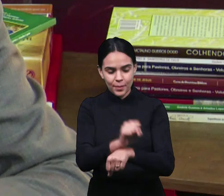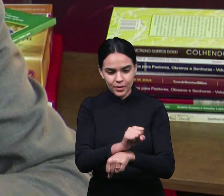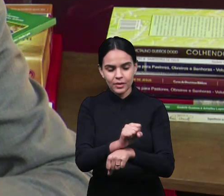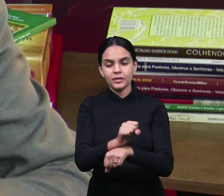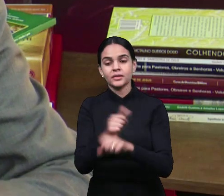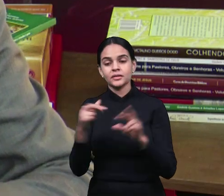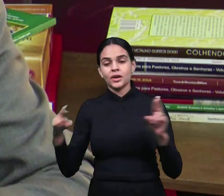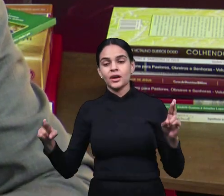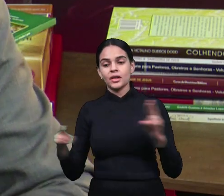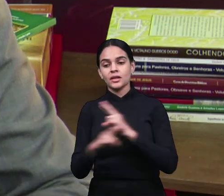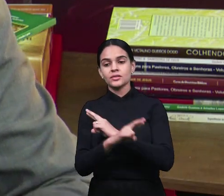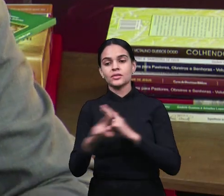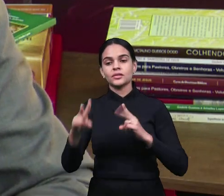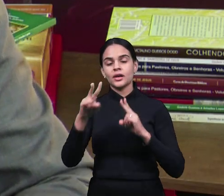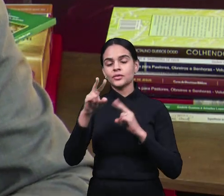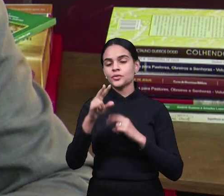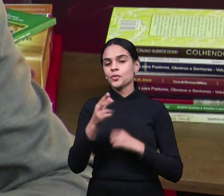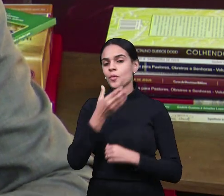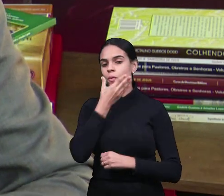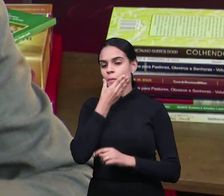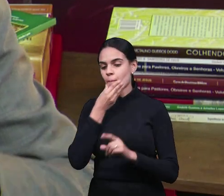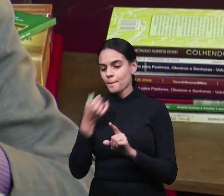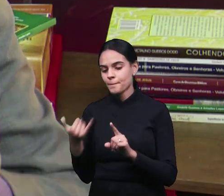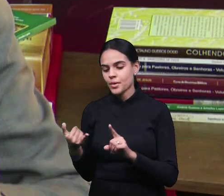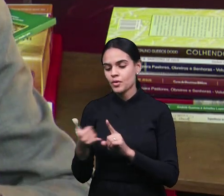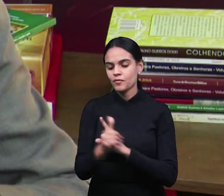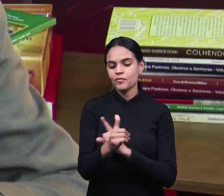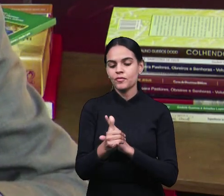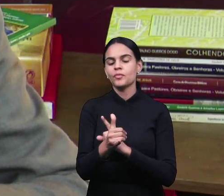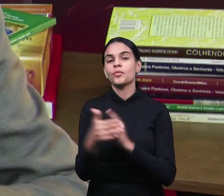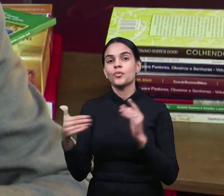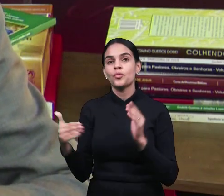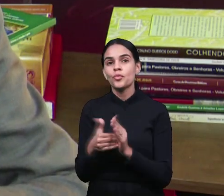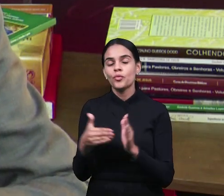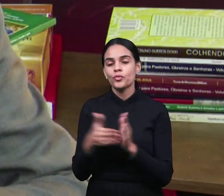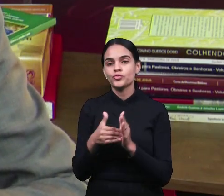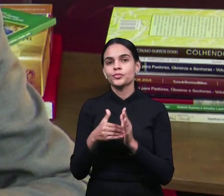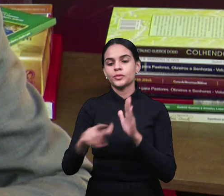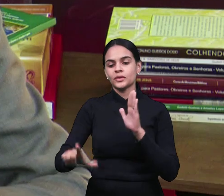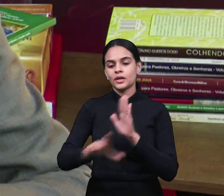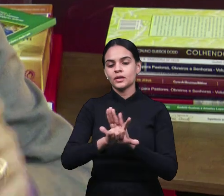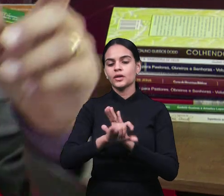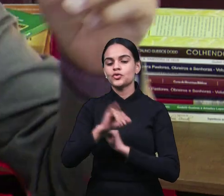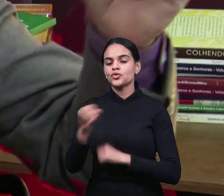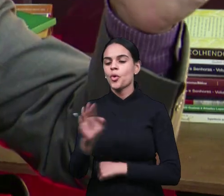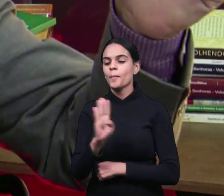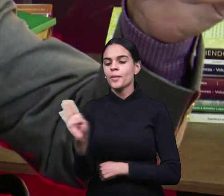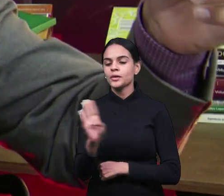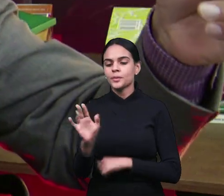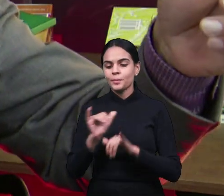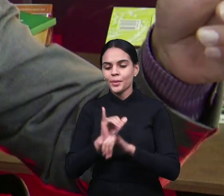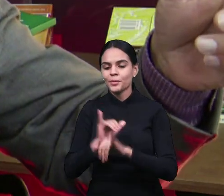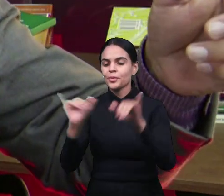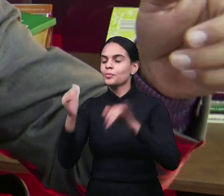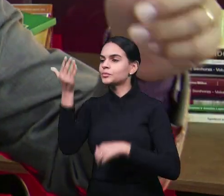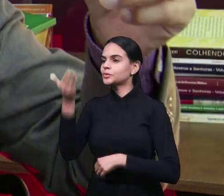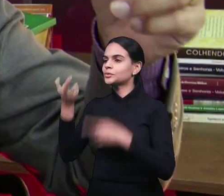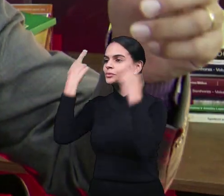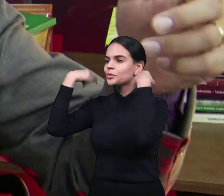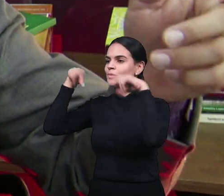Batista, né? João Batista foi levantado, o último profeta da lei, para anunciar: eis o